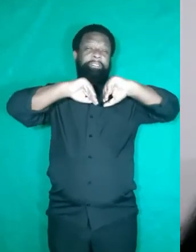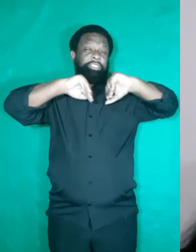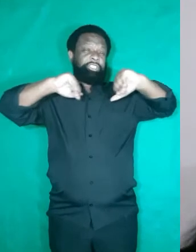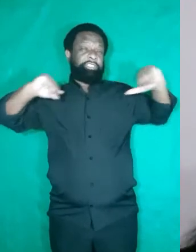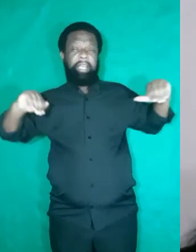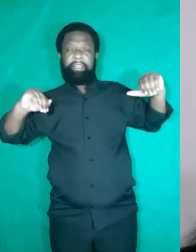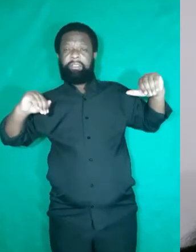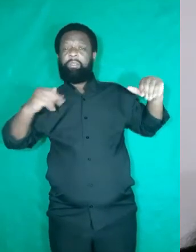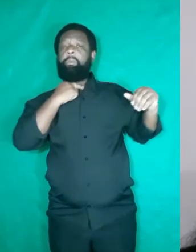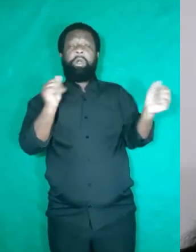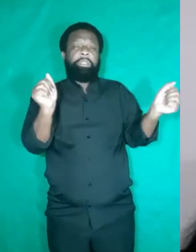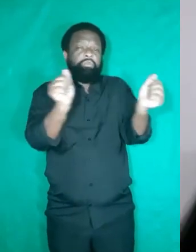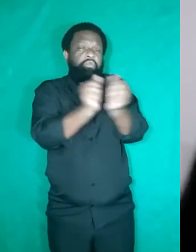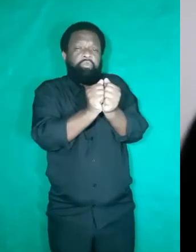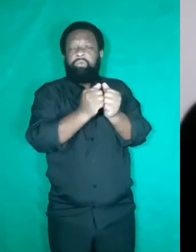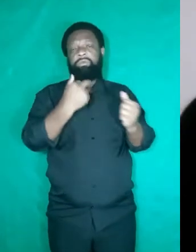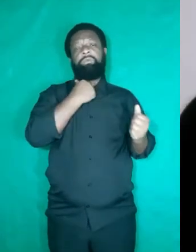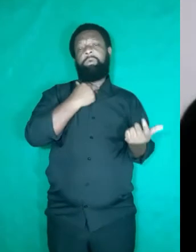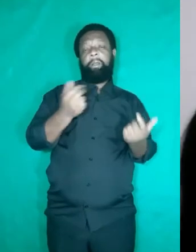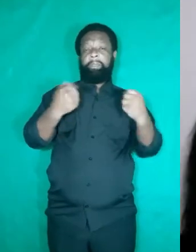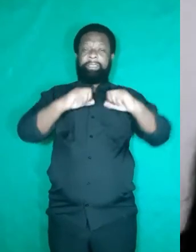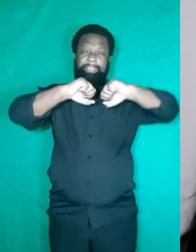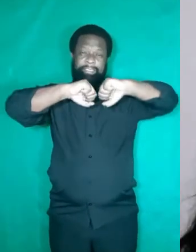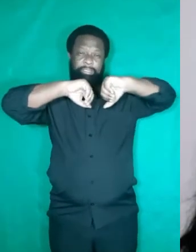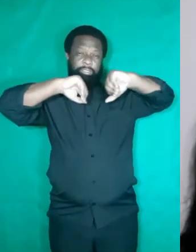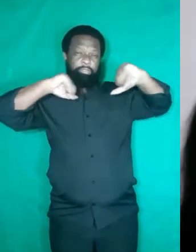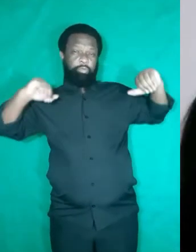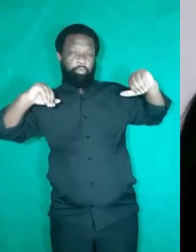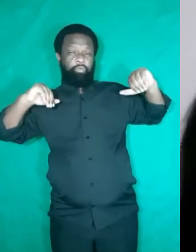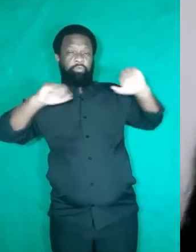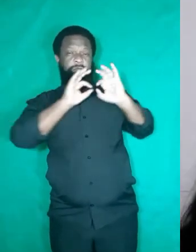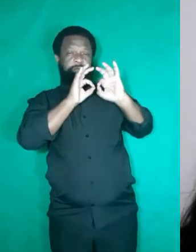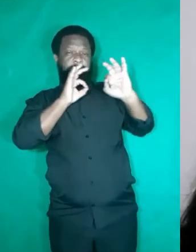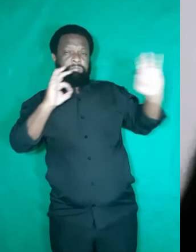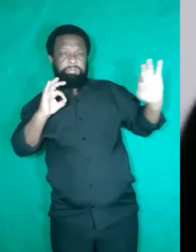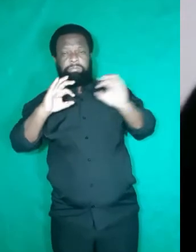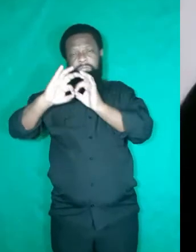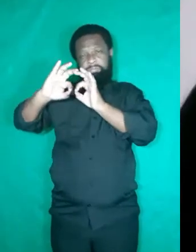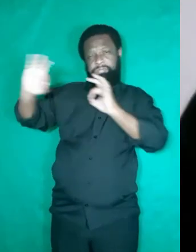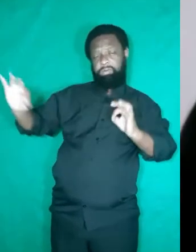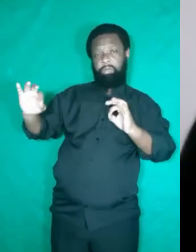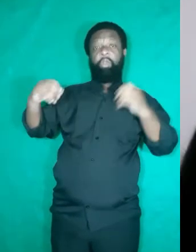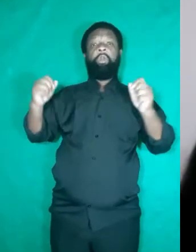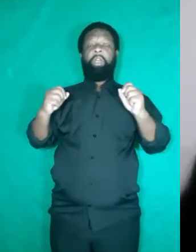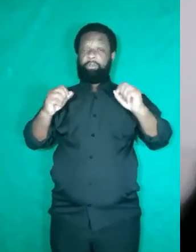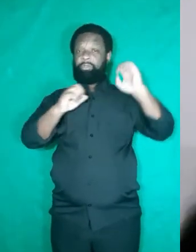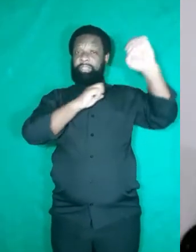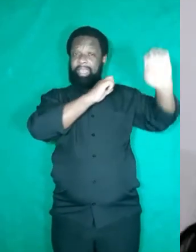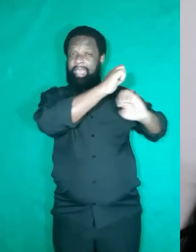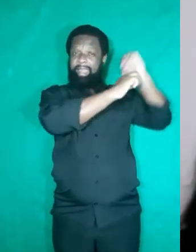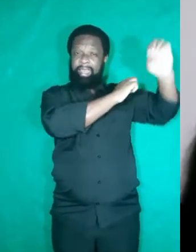mais distante as ligações estão, mais distantes os elétrons estão. E, consequentemente, menor